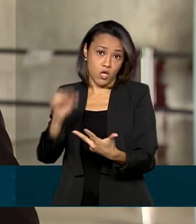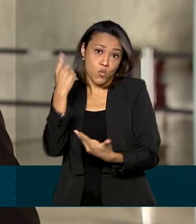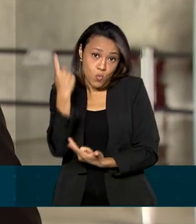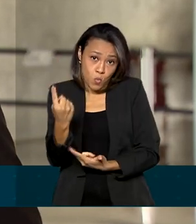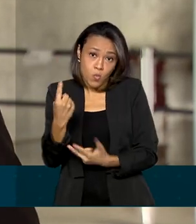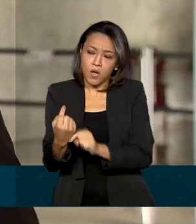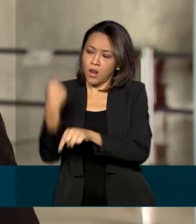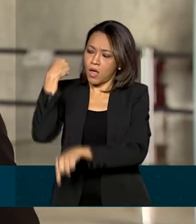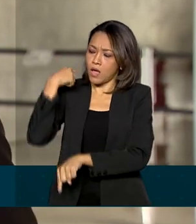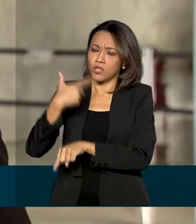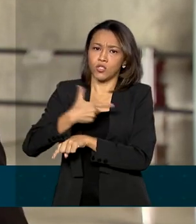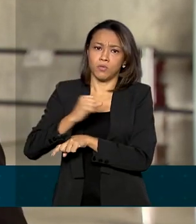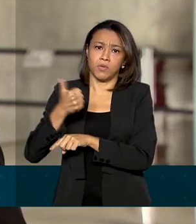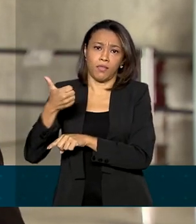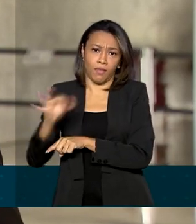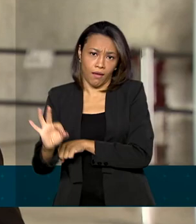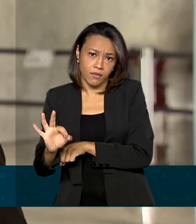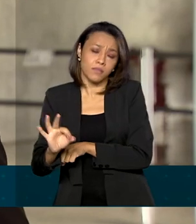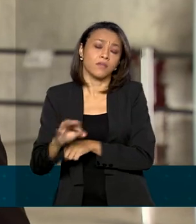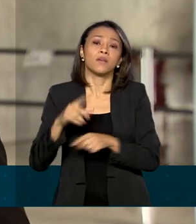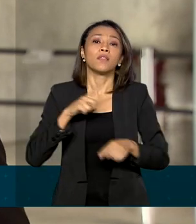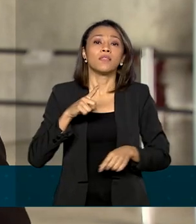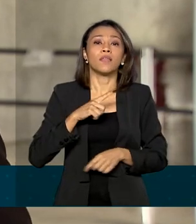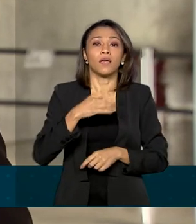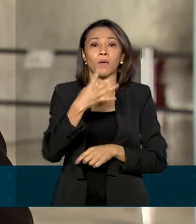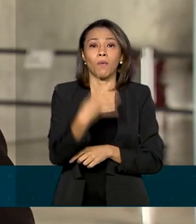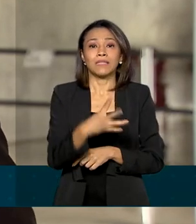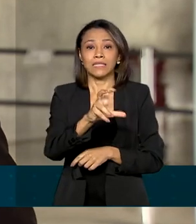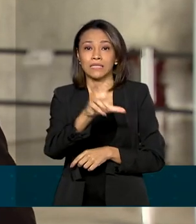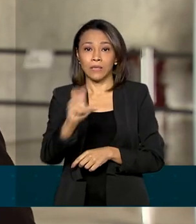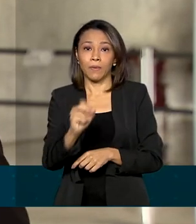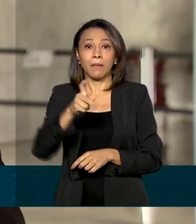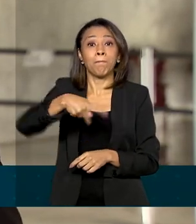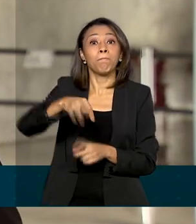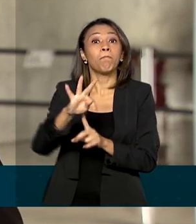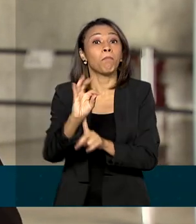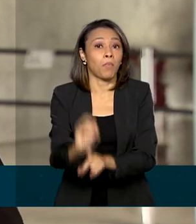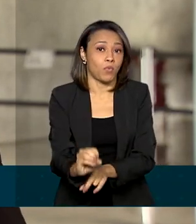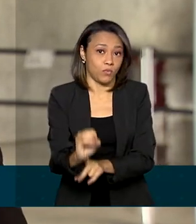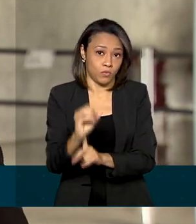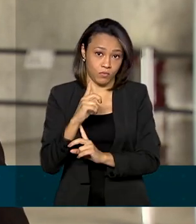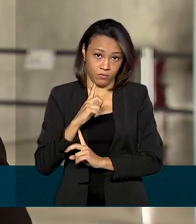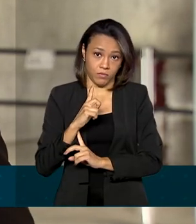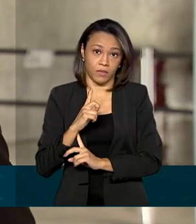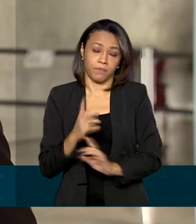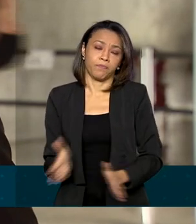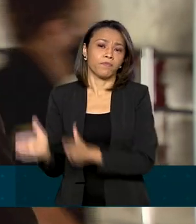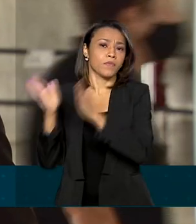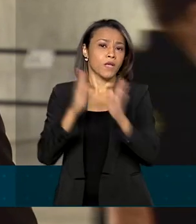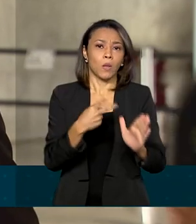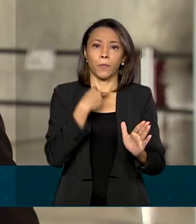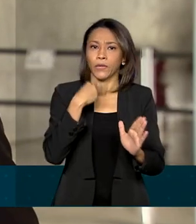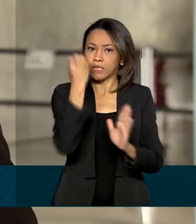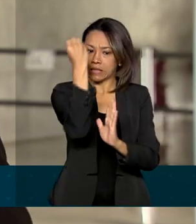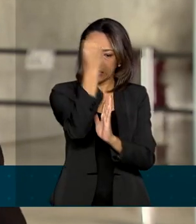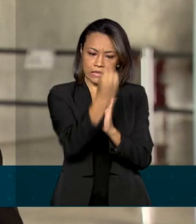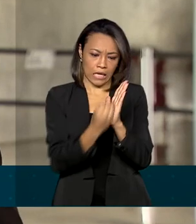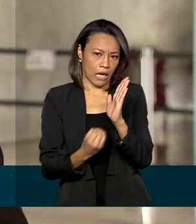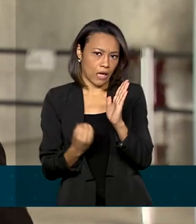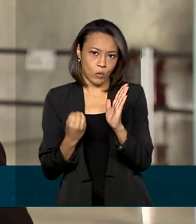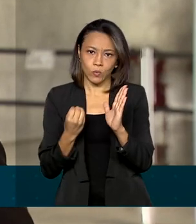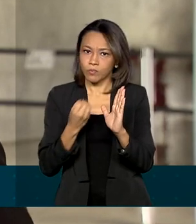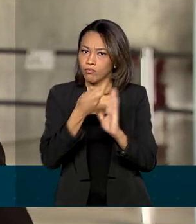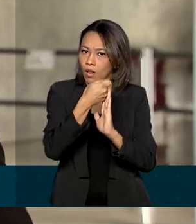2010 com média mínima de 450 pontos. Também não pode ter zerado a redação. E o